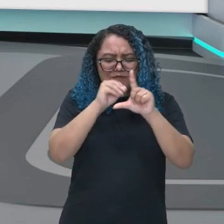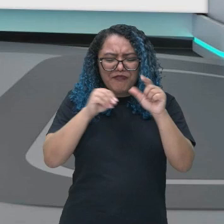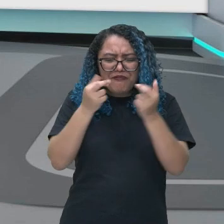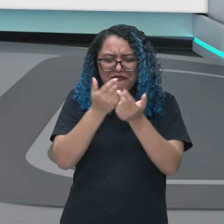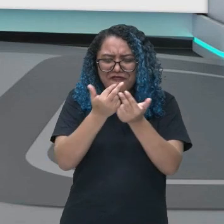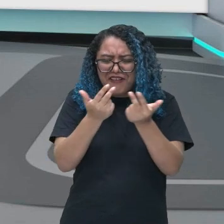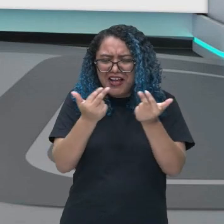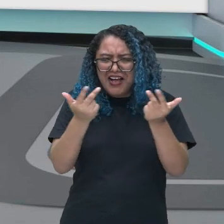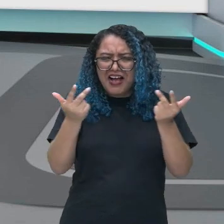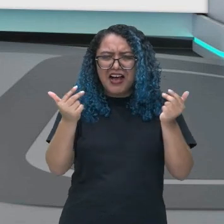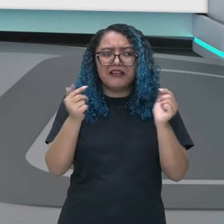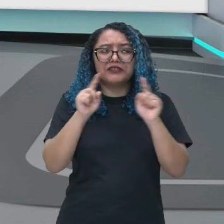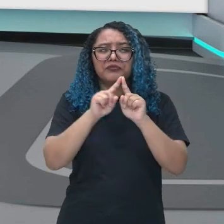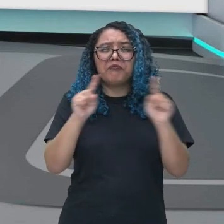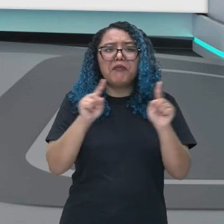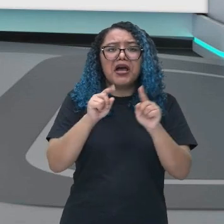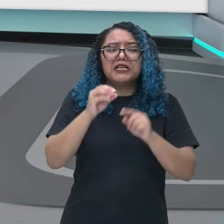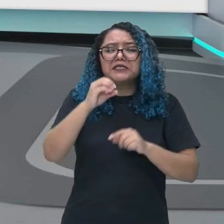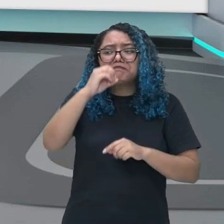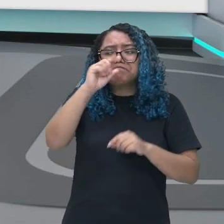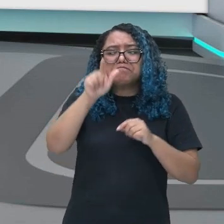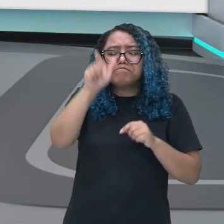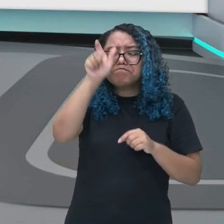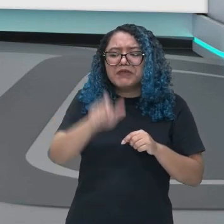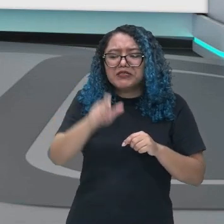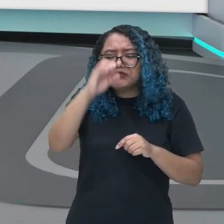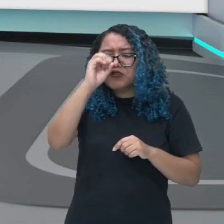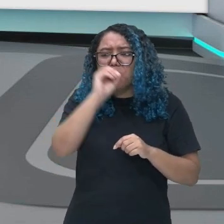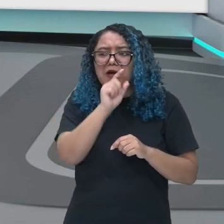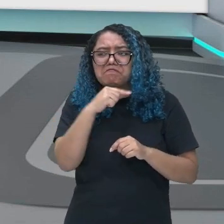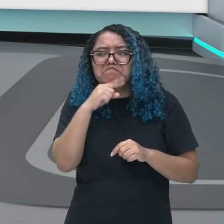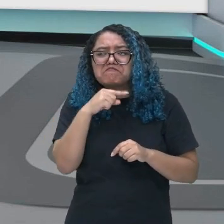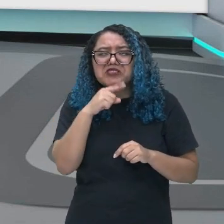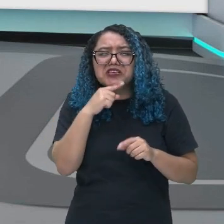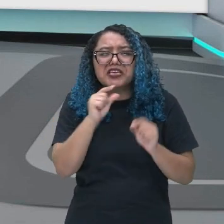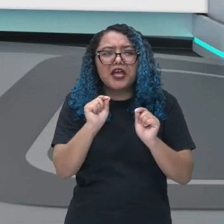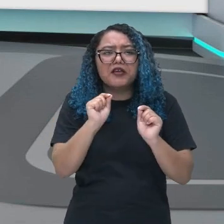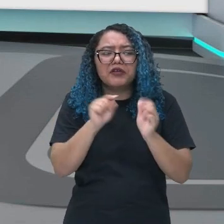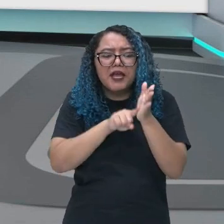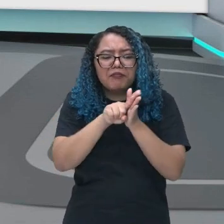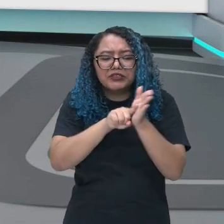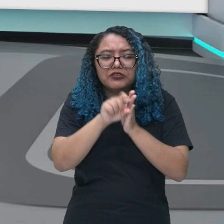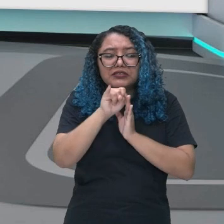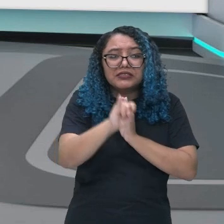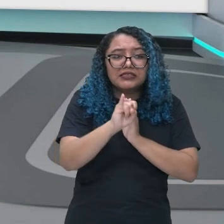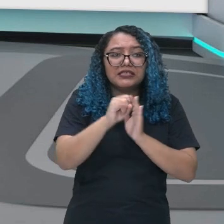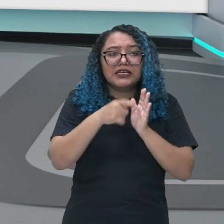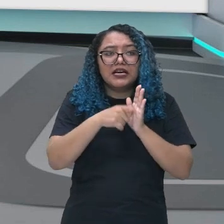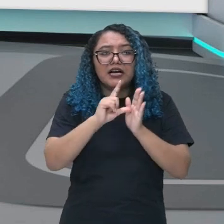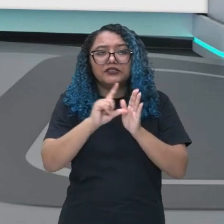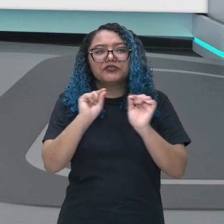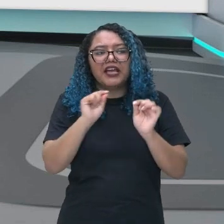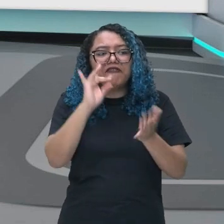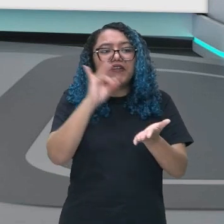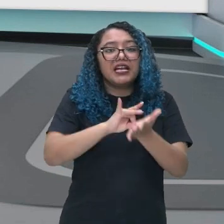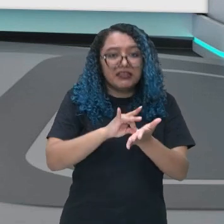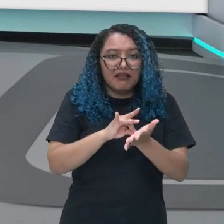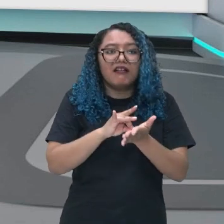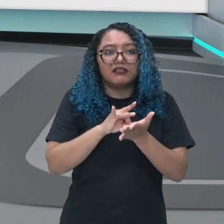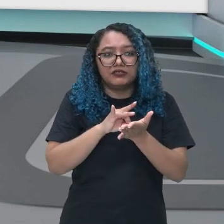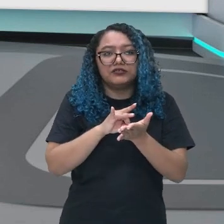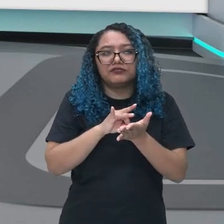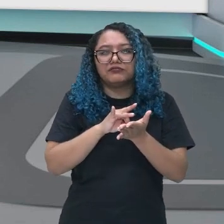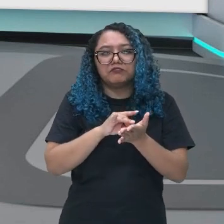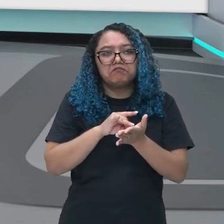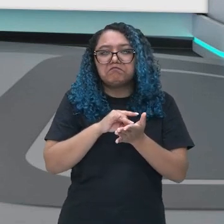que ninguém teve aquele cuidado de verificar se aquela notícia é realmente, se ela tem procedência, tá bom? Então, tem